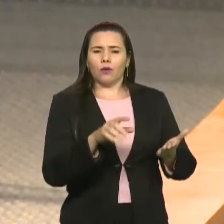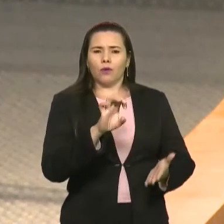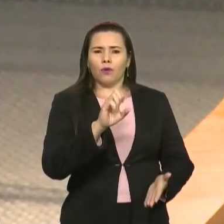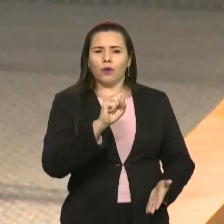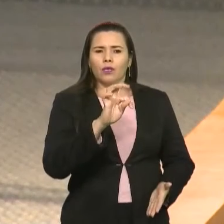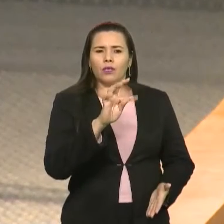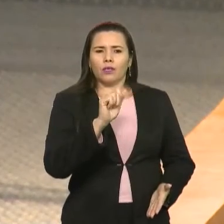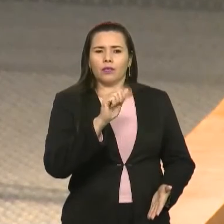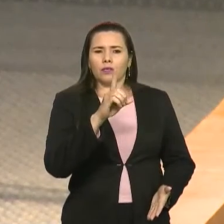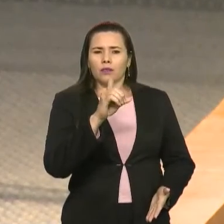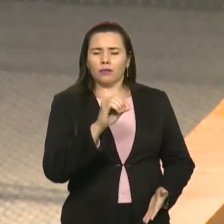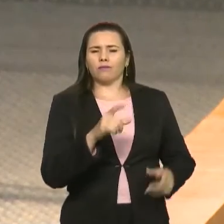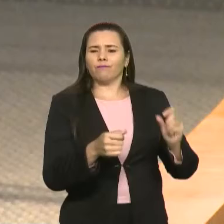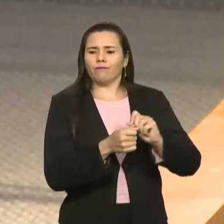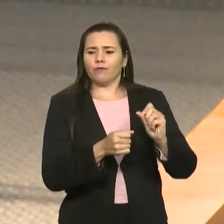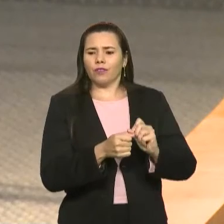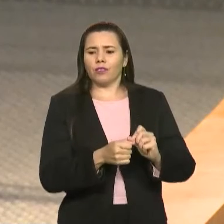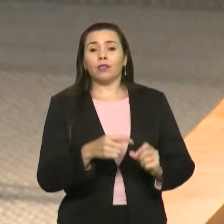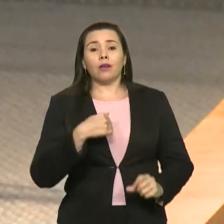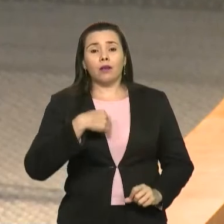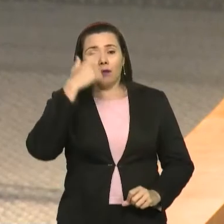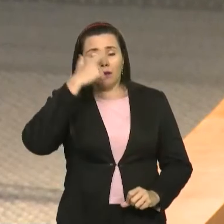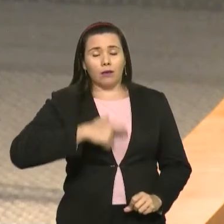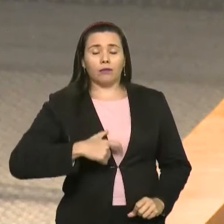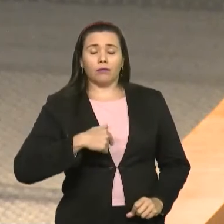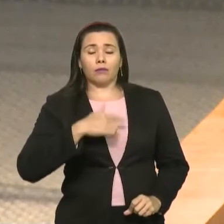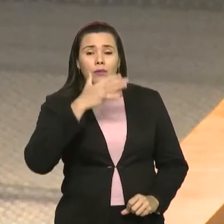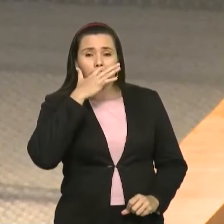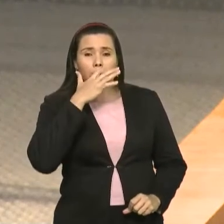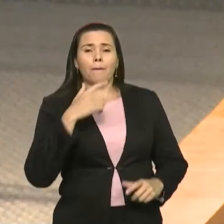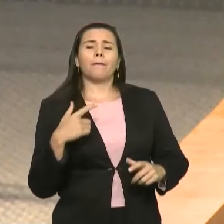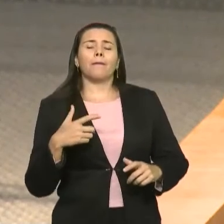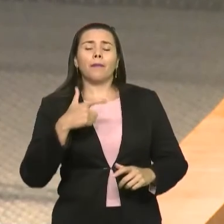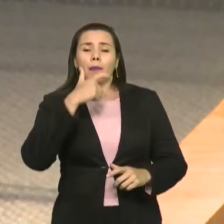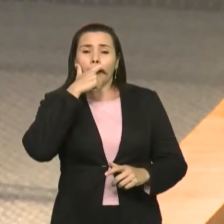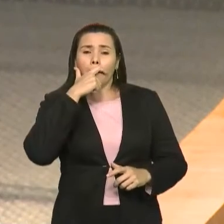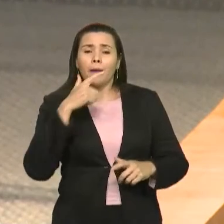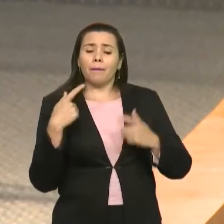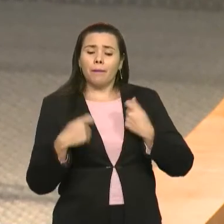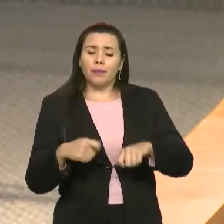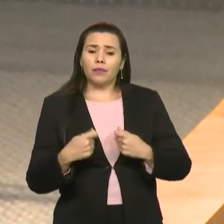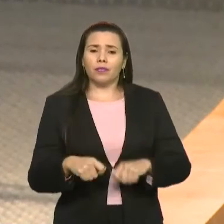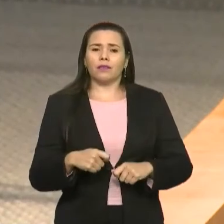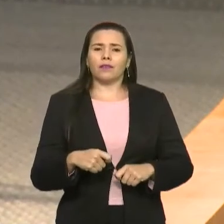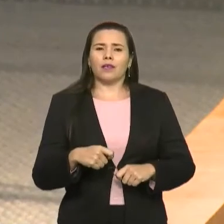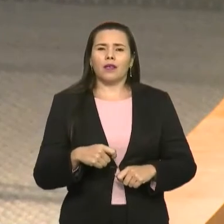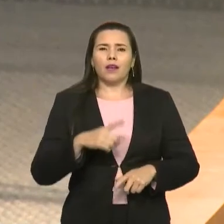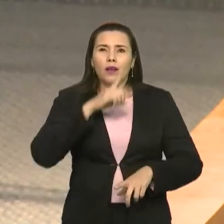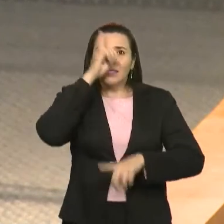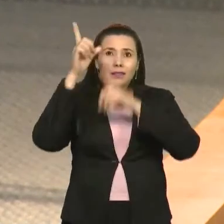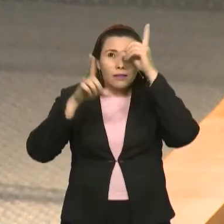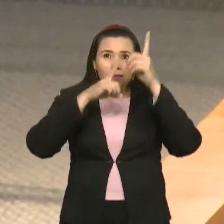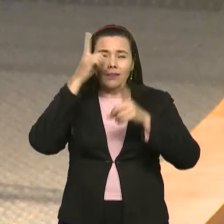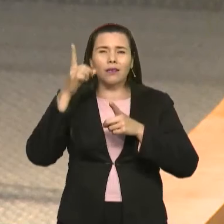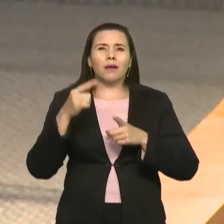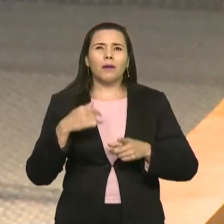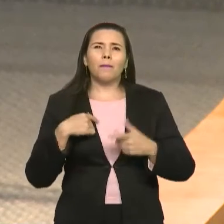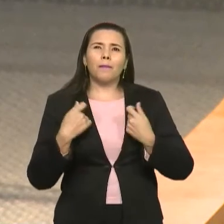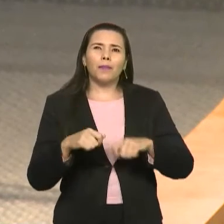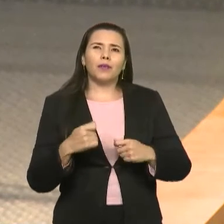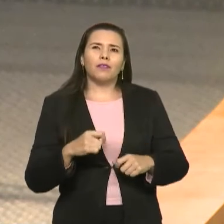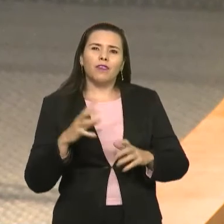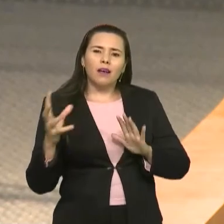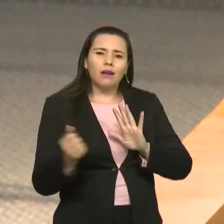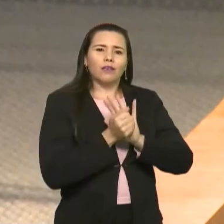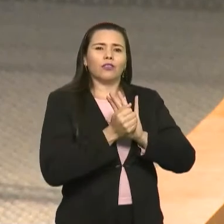como César Pires que um dia precisou ali vender as suas ideias, externar o seu pensamento. Eu represento essas vozes que às vezes